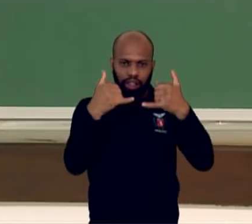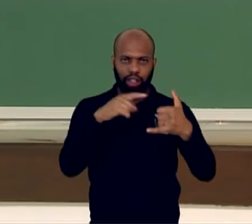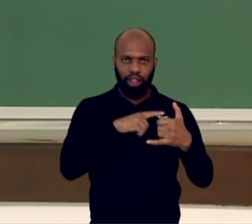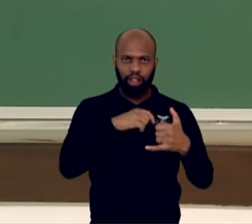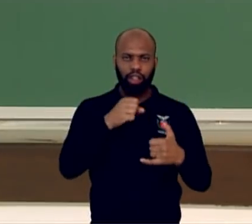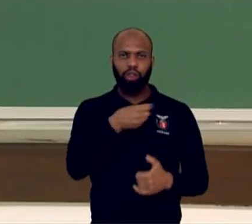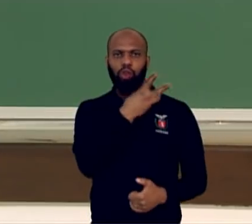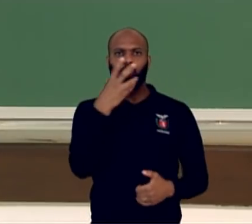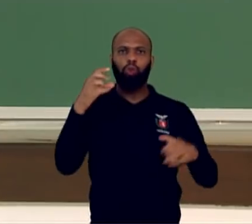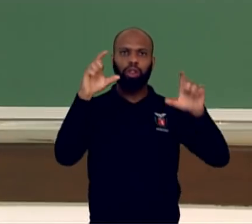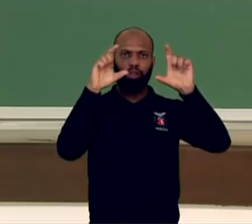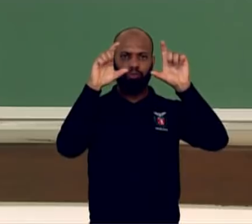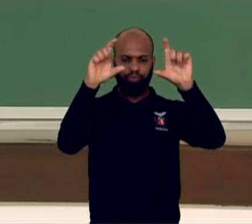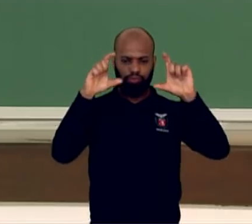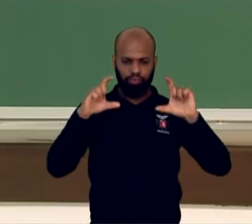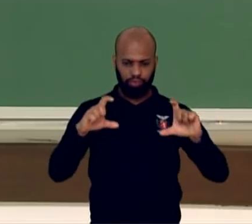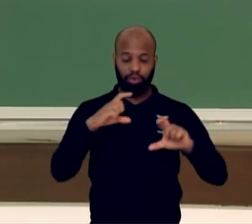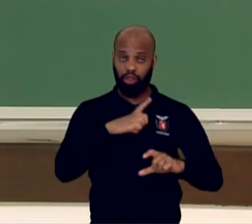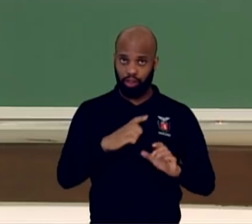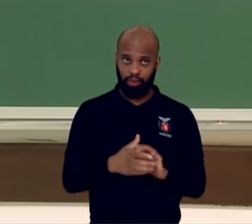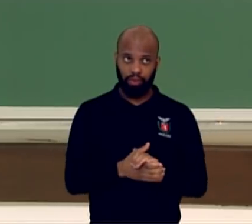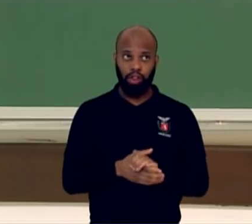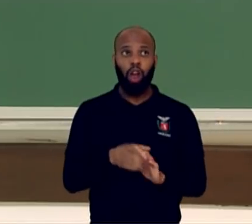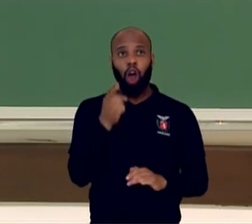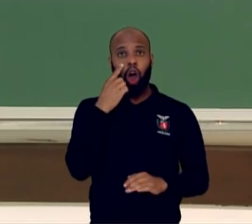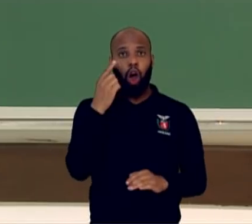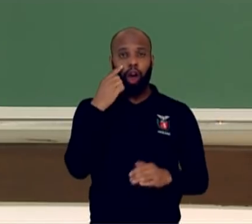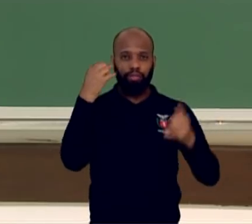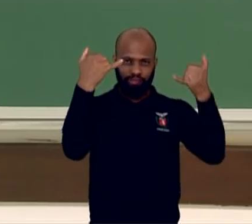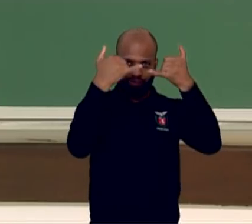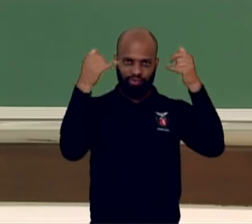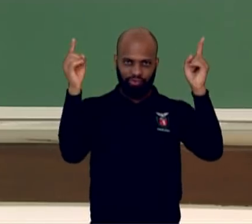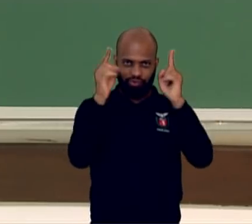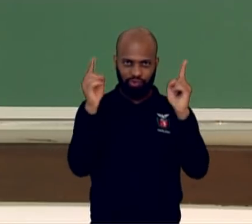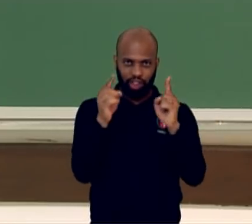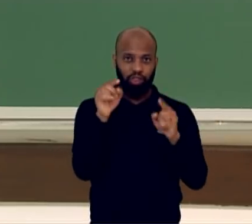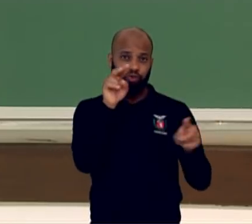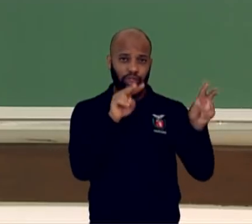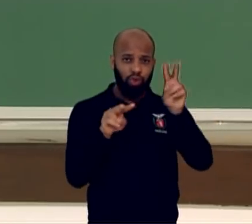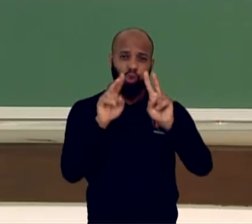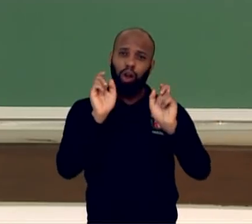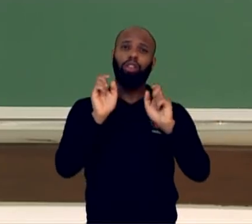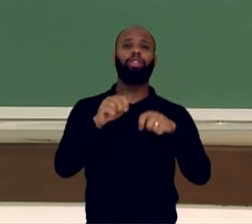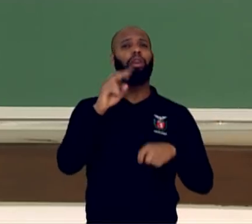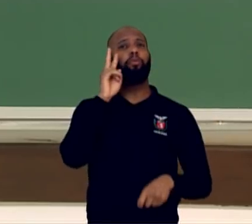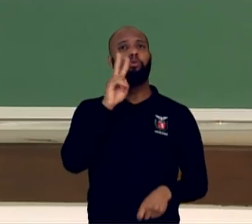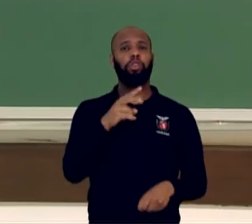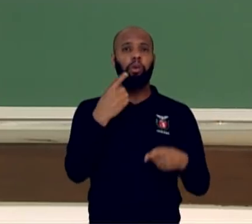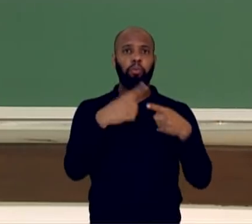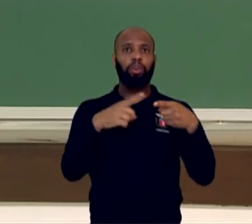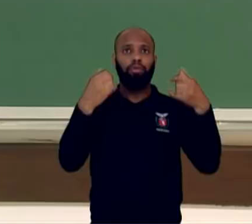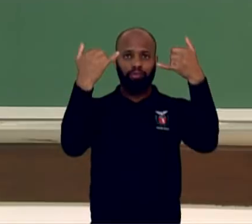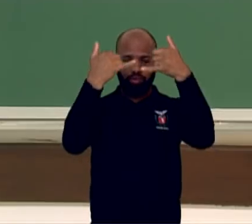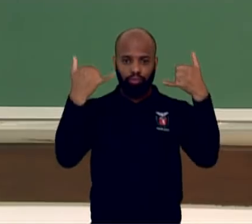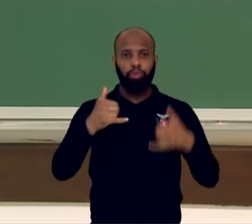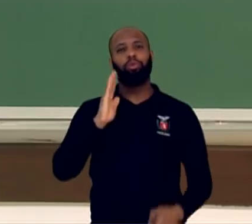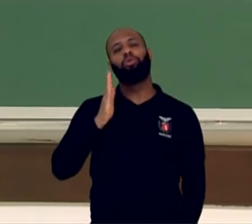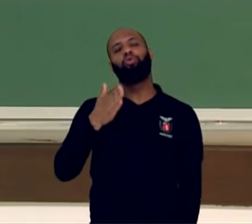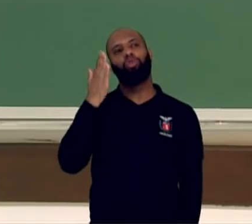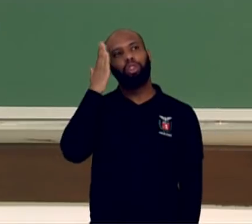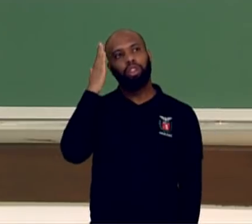poema? Então vamos observar. A questão da estrofe e do verso, ele é muito visual, pessoal. A gente bate o olho e a gente